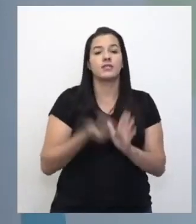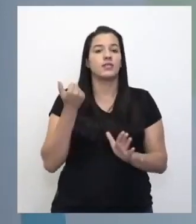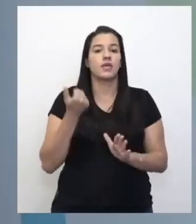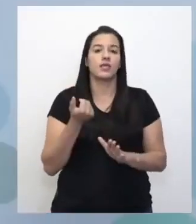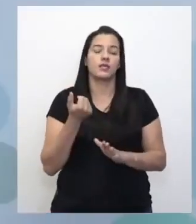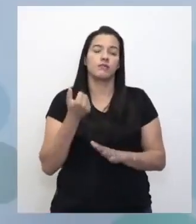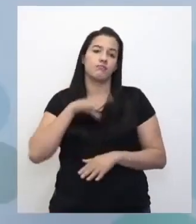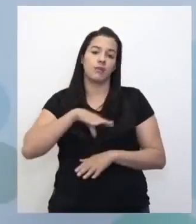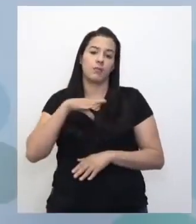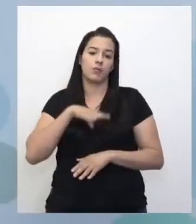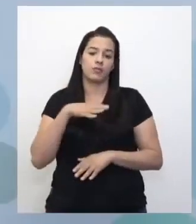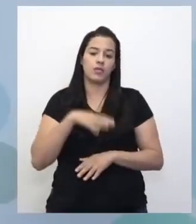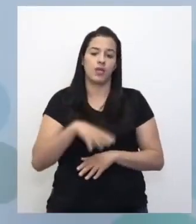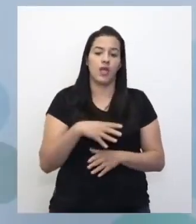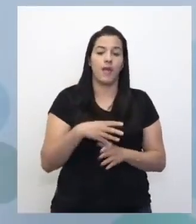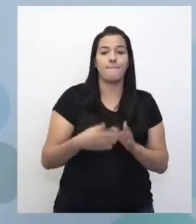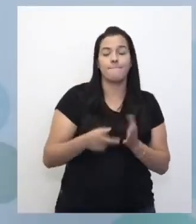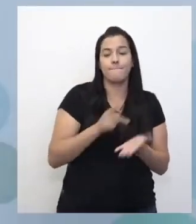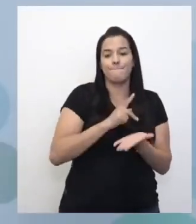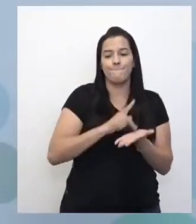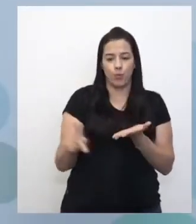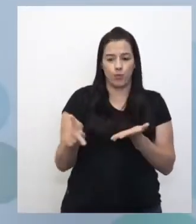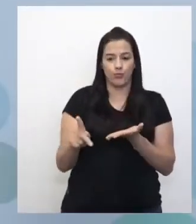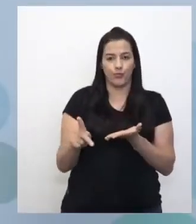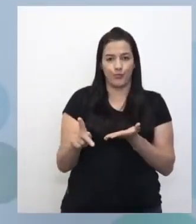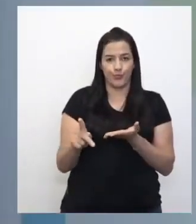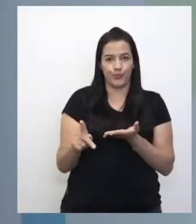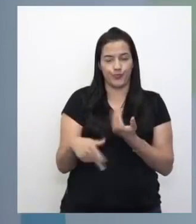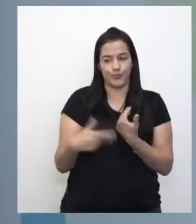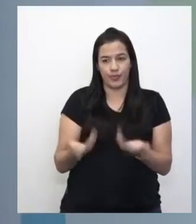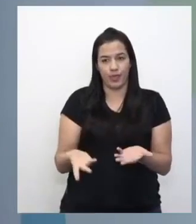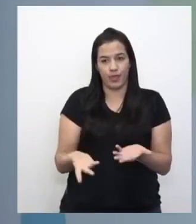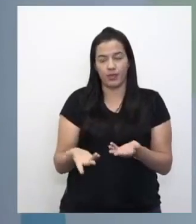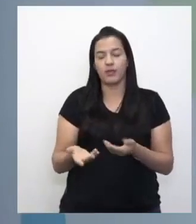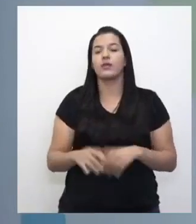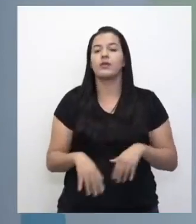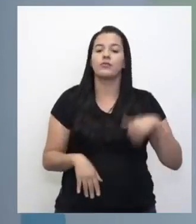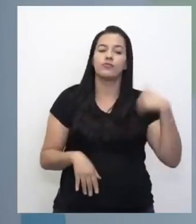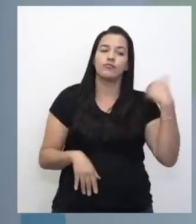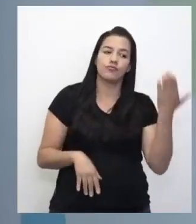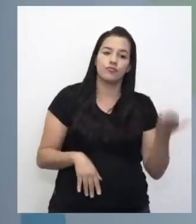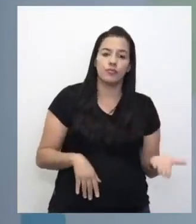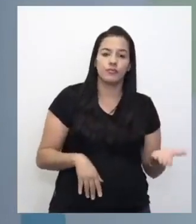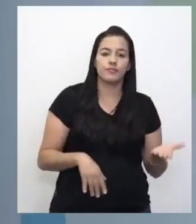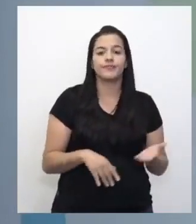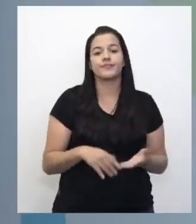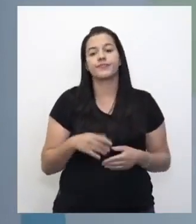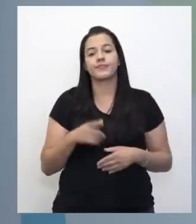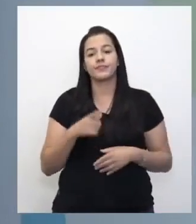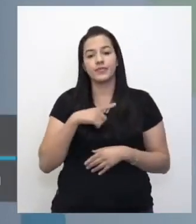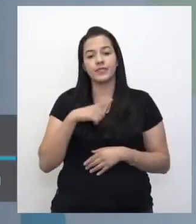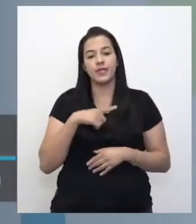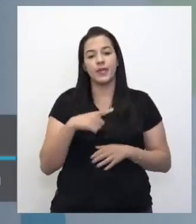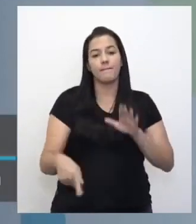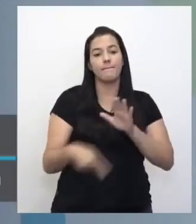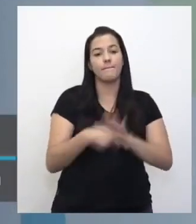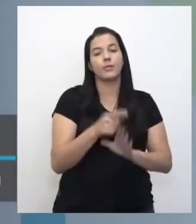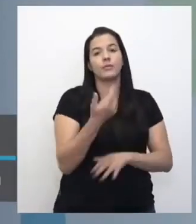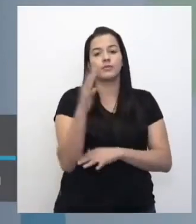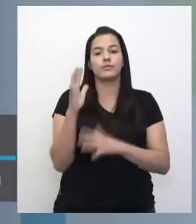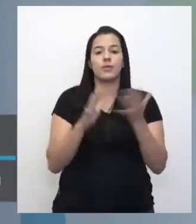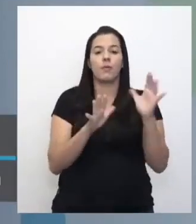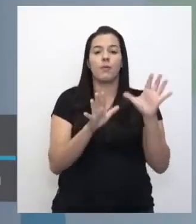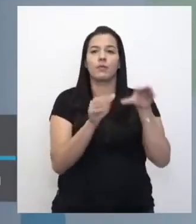É o Brasil na essência. Na essência. Ou seja, de um lado você tem lá o Gonçalves Dias, Minha Terra Tem Palmeiras, onde canta o sabiá,